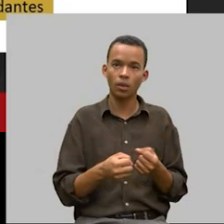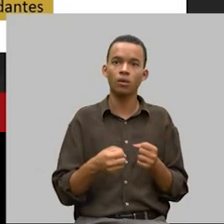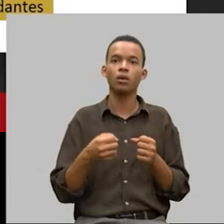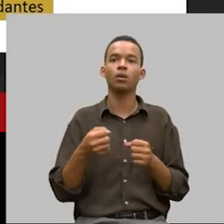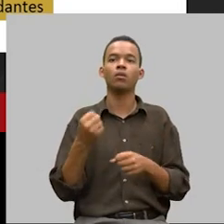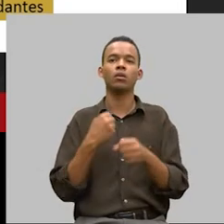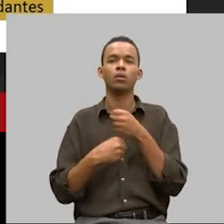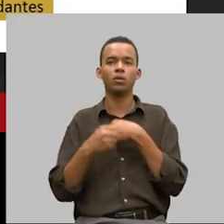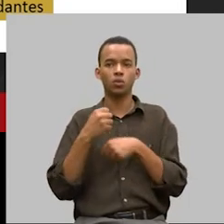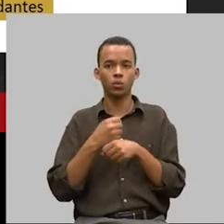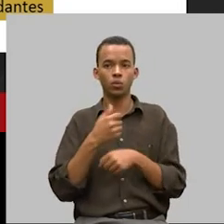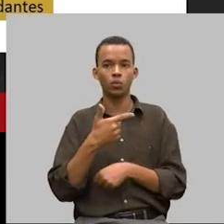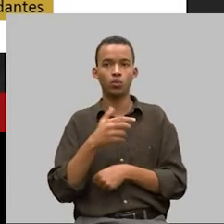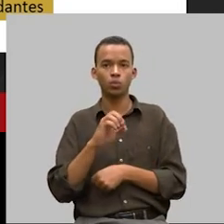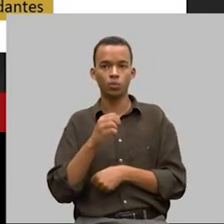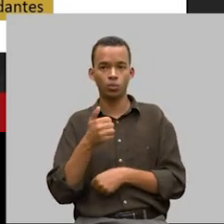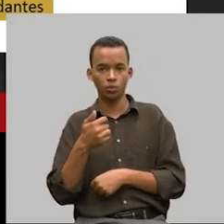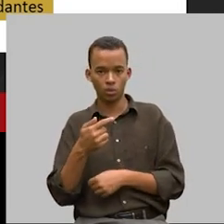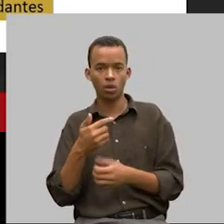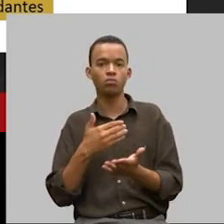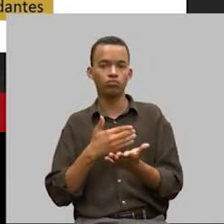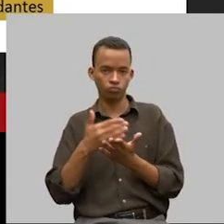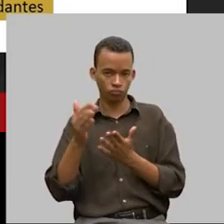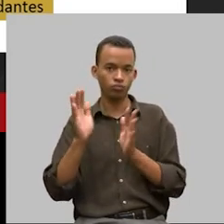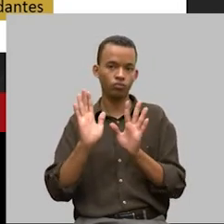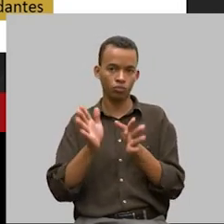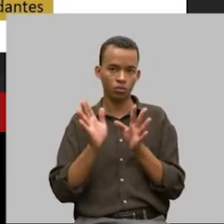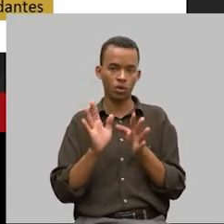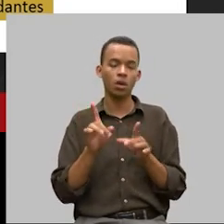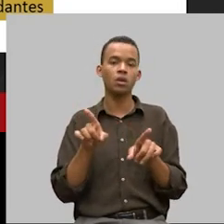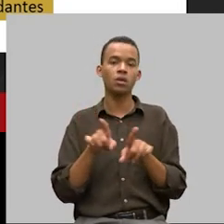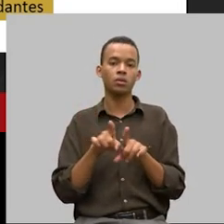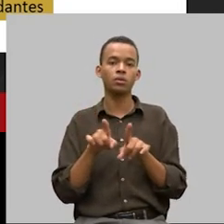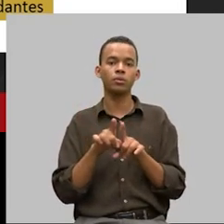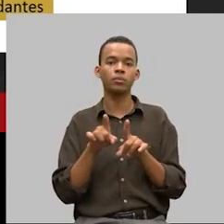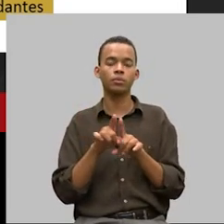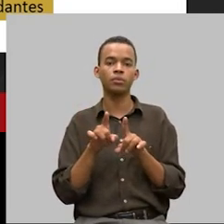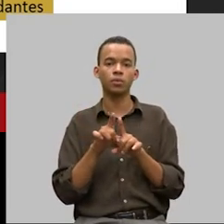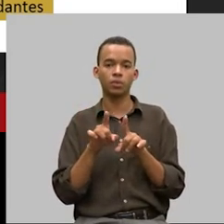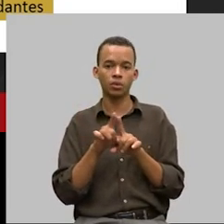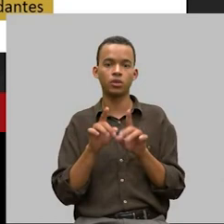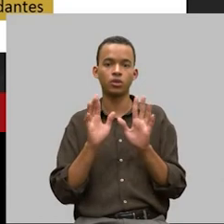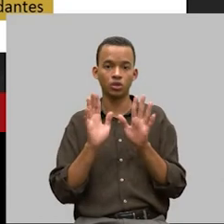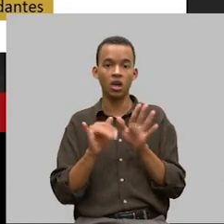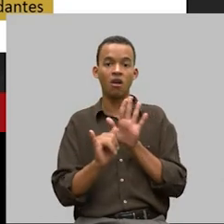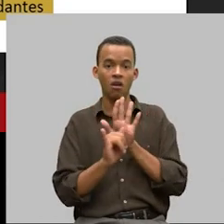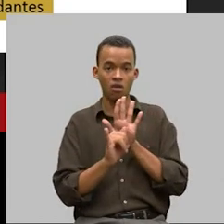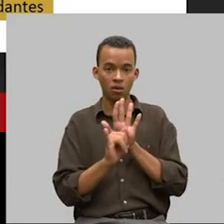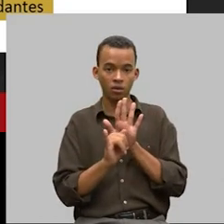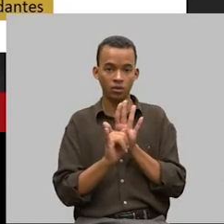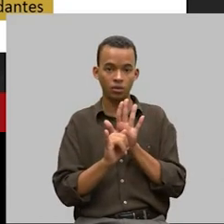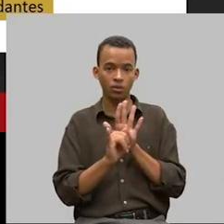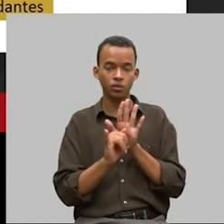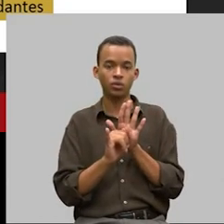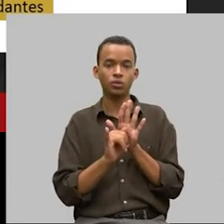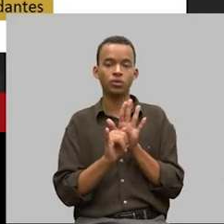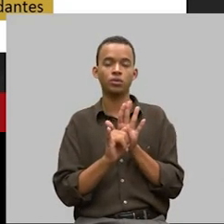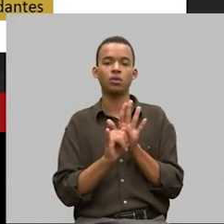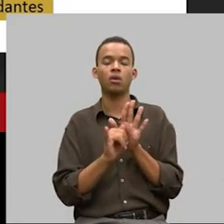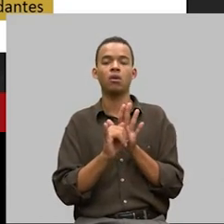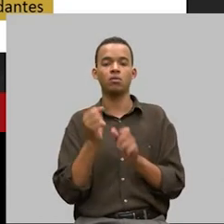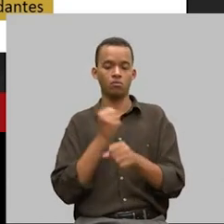acontecendo Então nos últimos eh editais que que do ano passado e desse ano já já eh tava